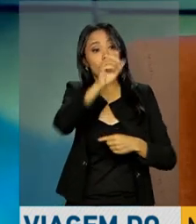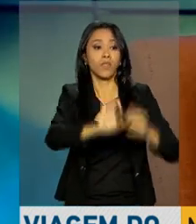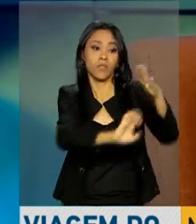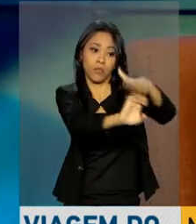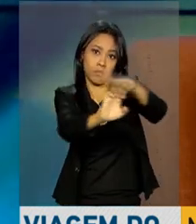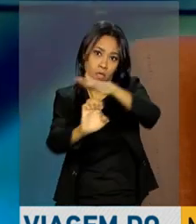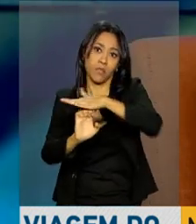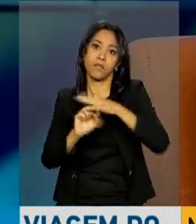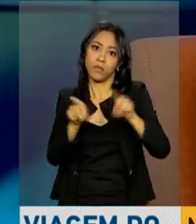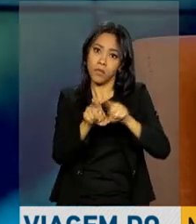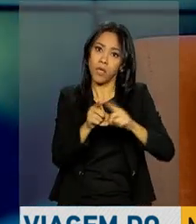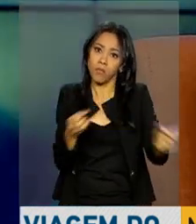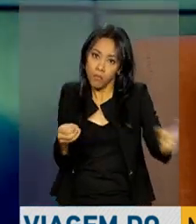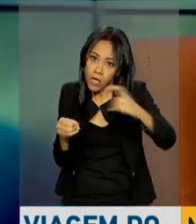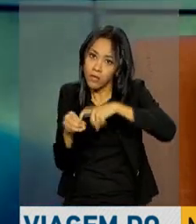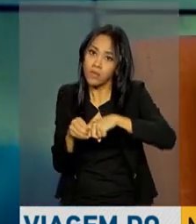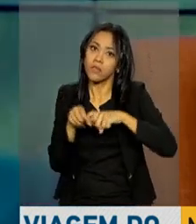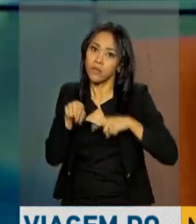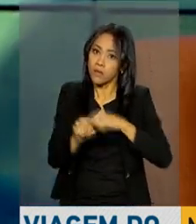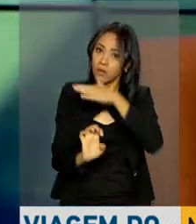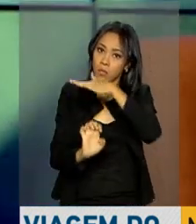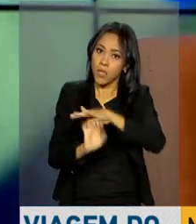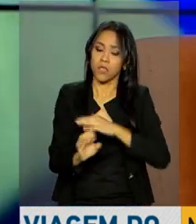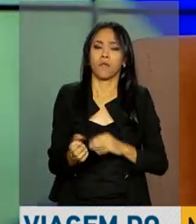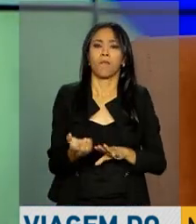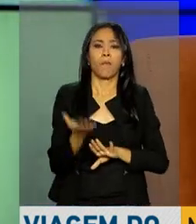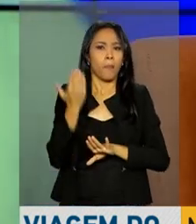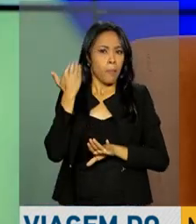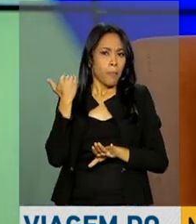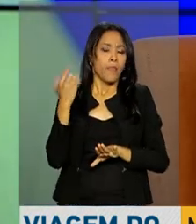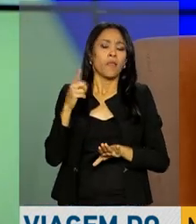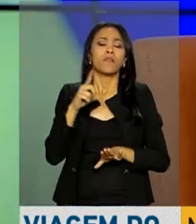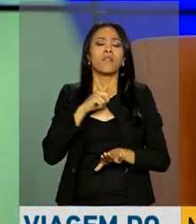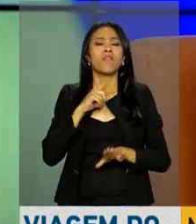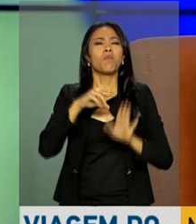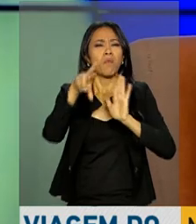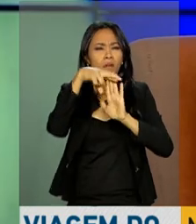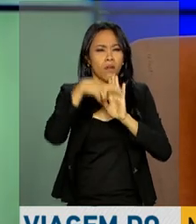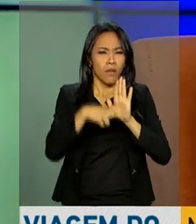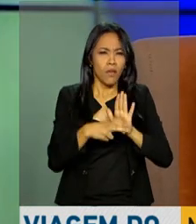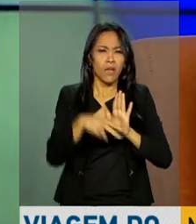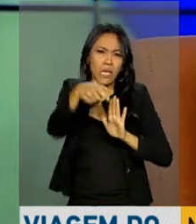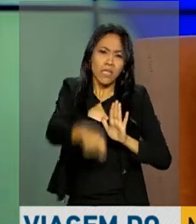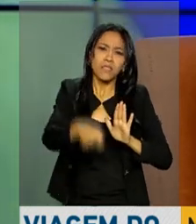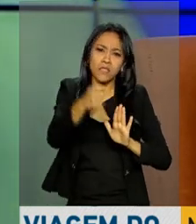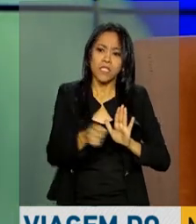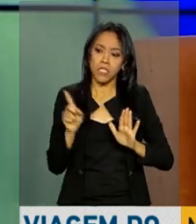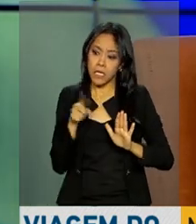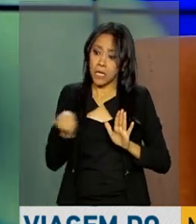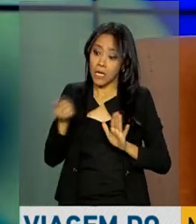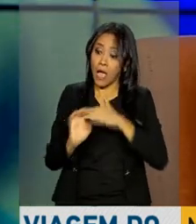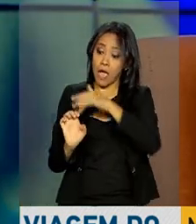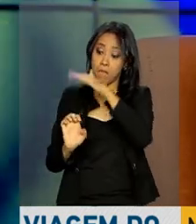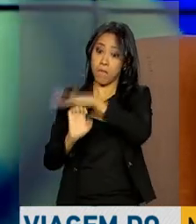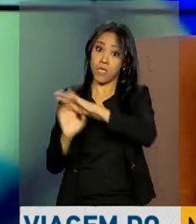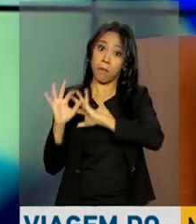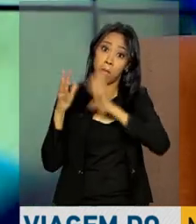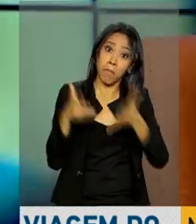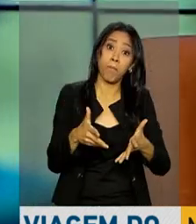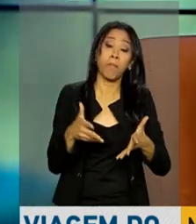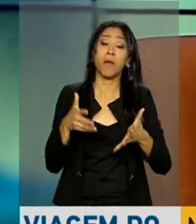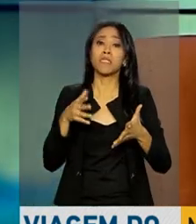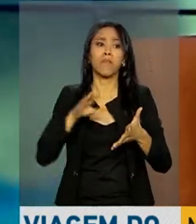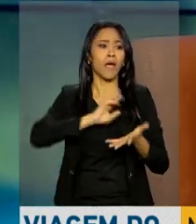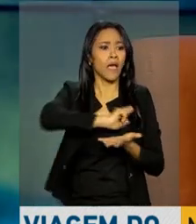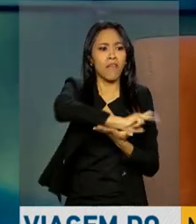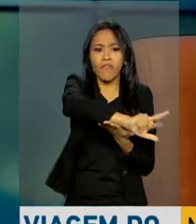governo trabalhou muito no Congresso para uma regra que exigia a participação da Petrobras em todos os investimentos relativos